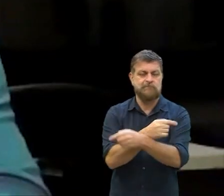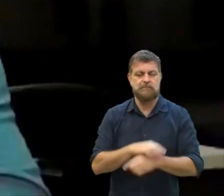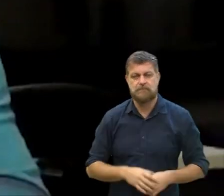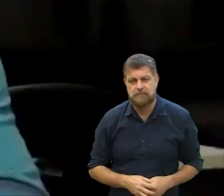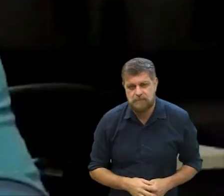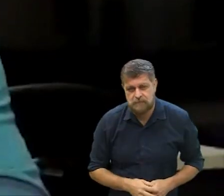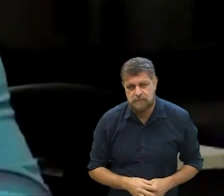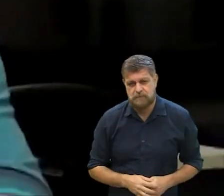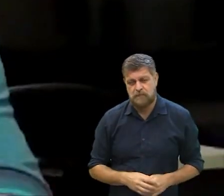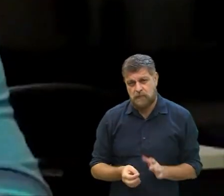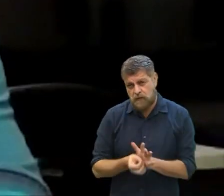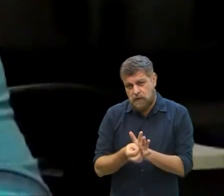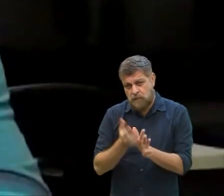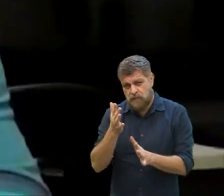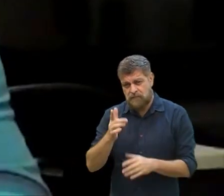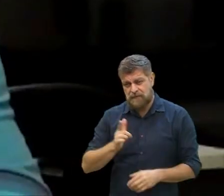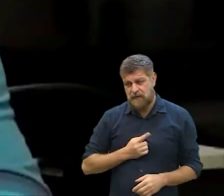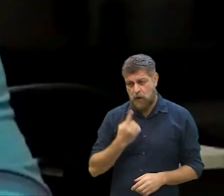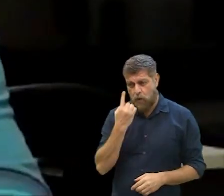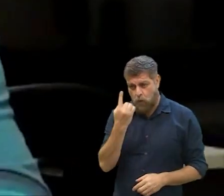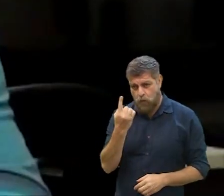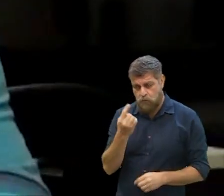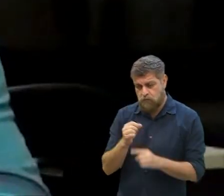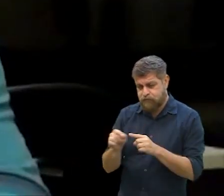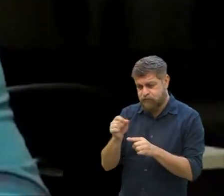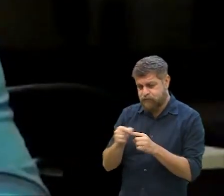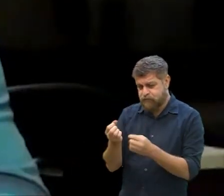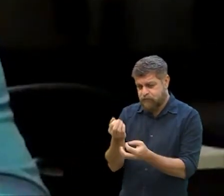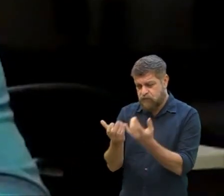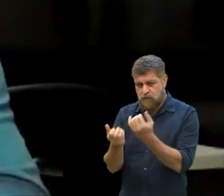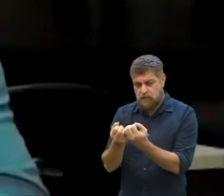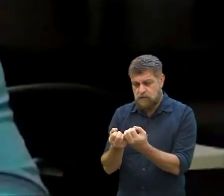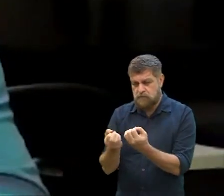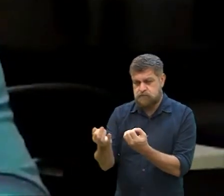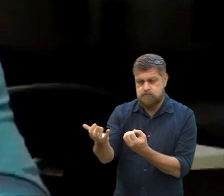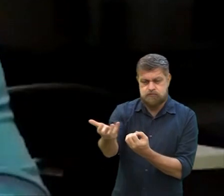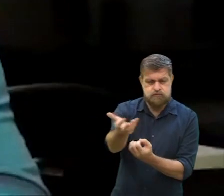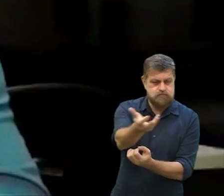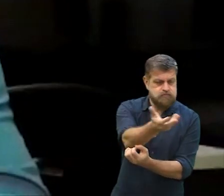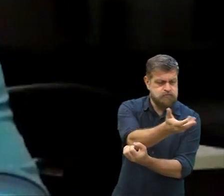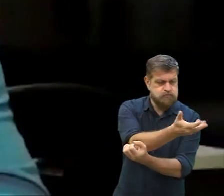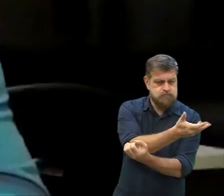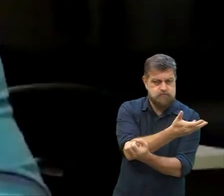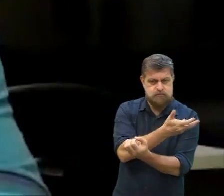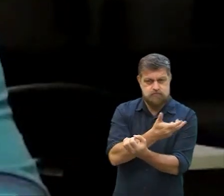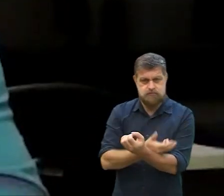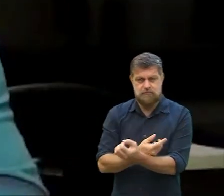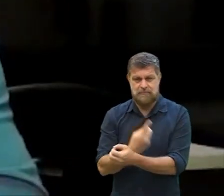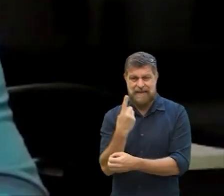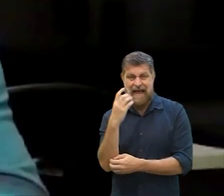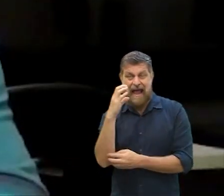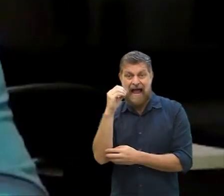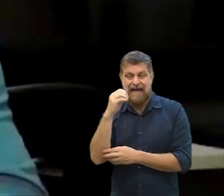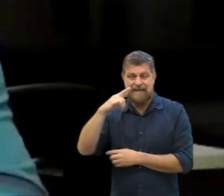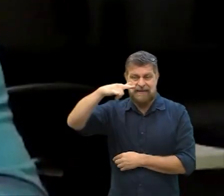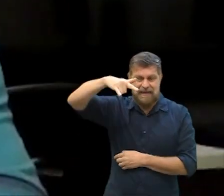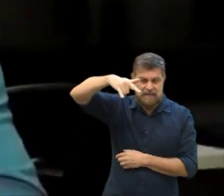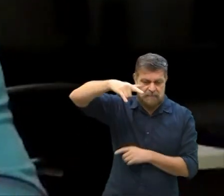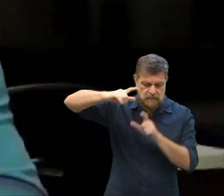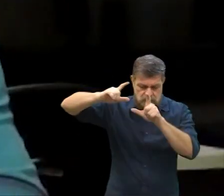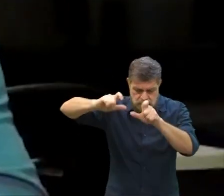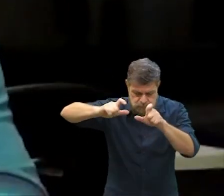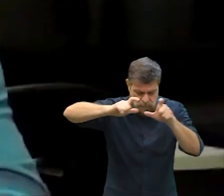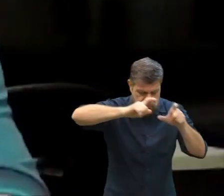se sustenta. Que muitas vezes um foco de incêndio ele pode pegar 4, 5, 8, 10 imagens, 10 fotos